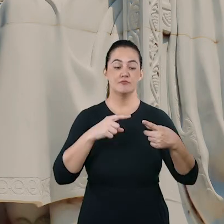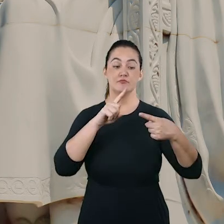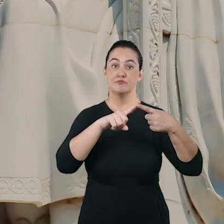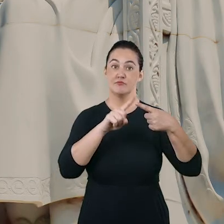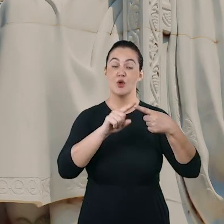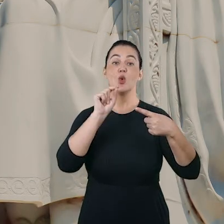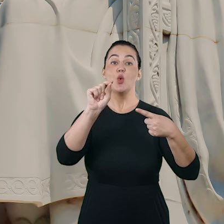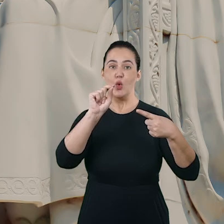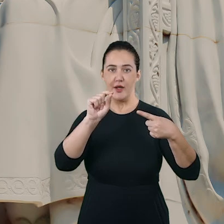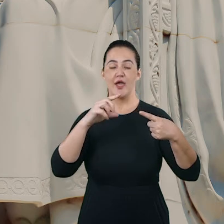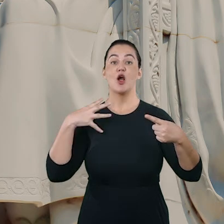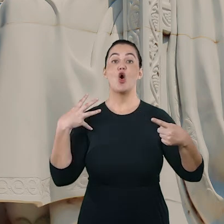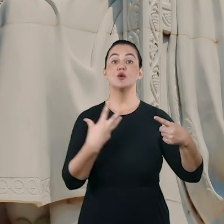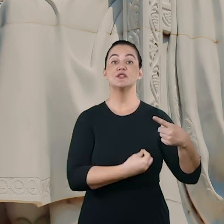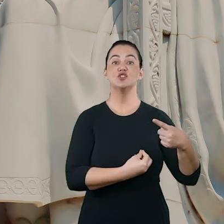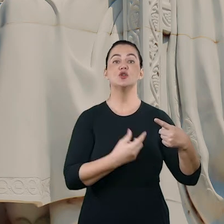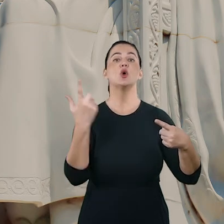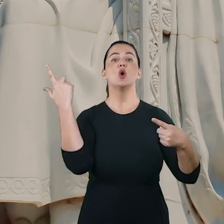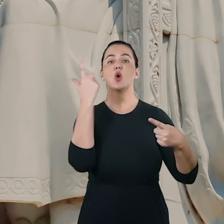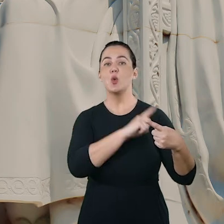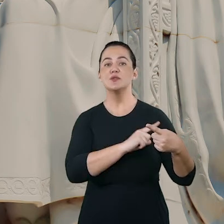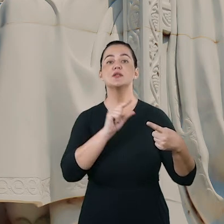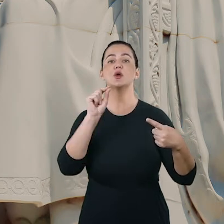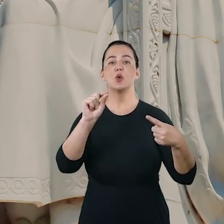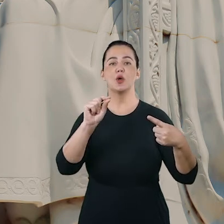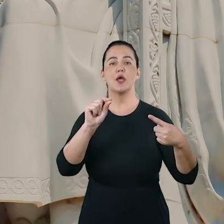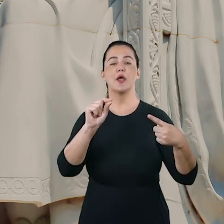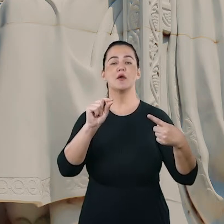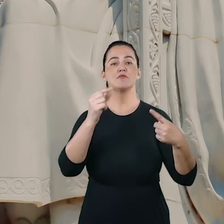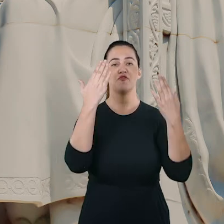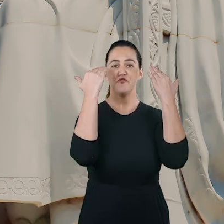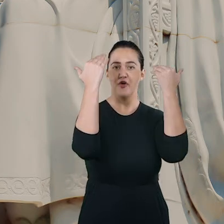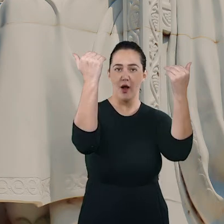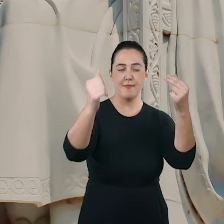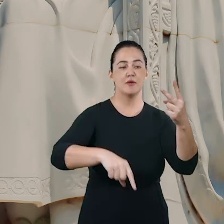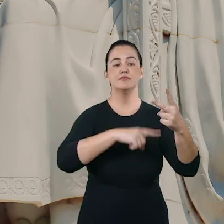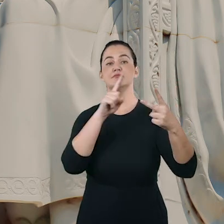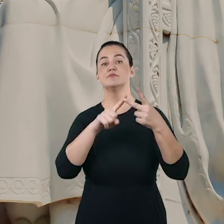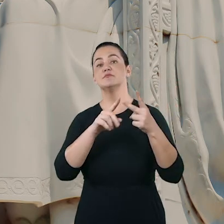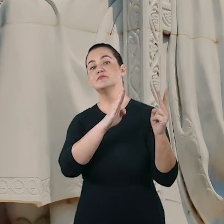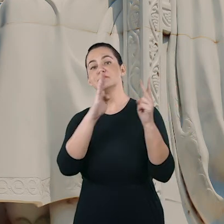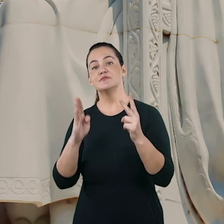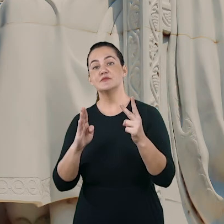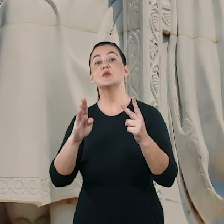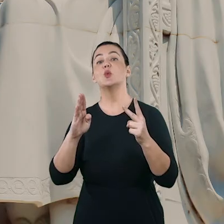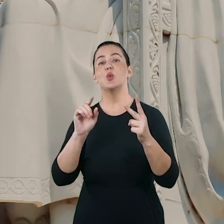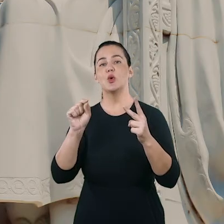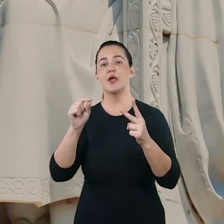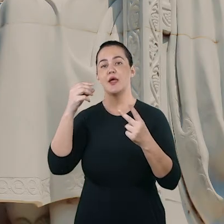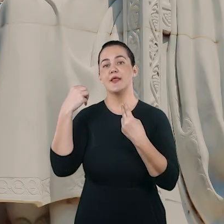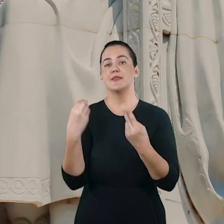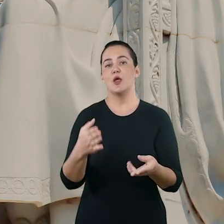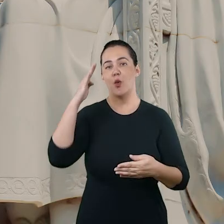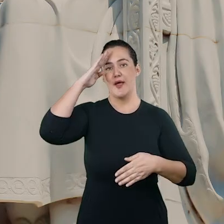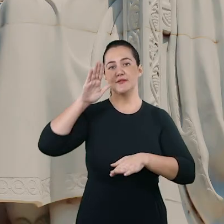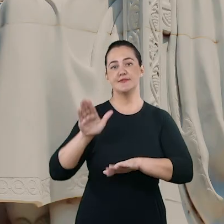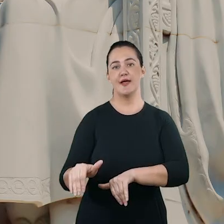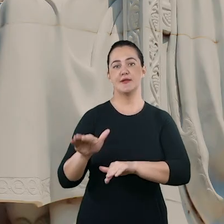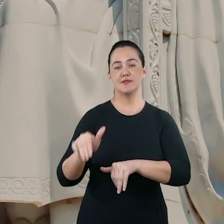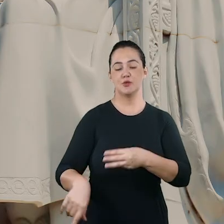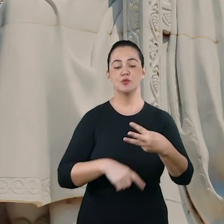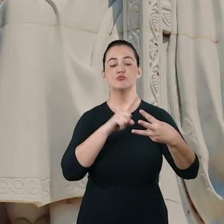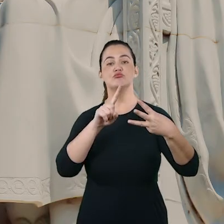a igreja adquiriu prestígio. Com Clovis ela ganhou um exército e com Justiniano ela ganhou o